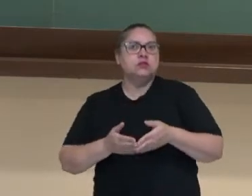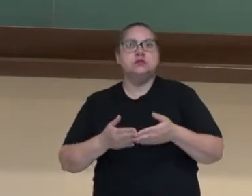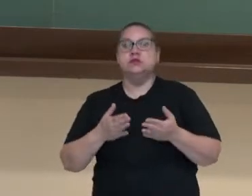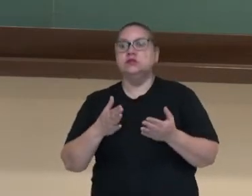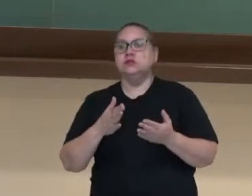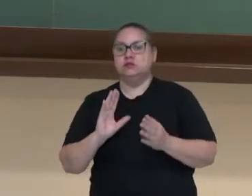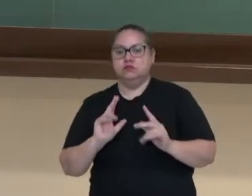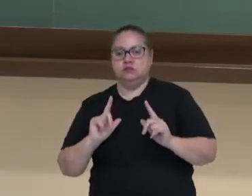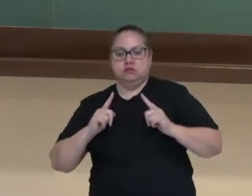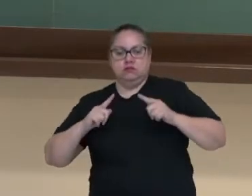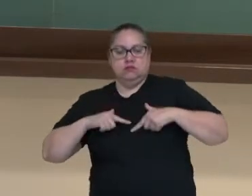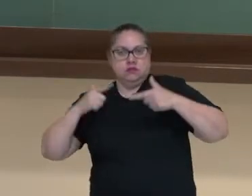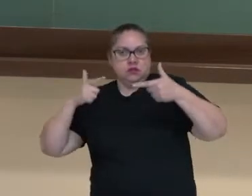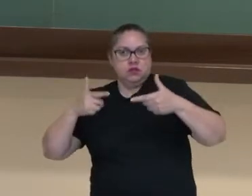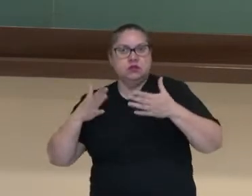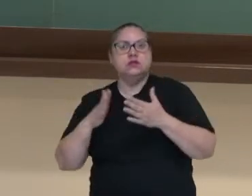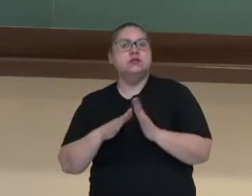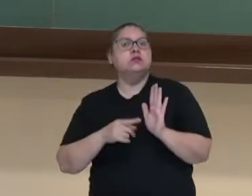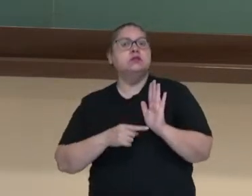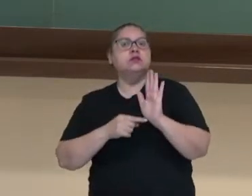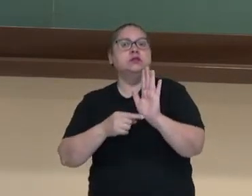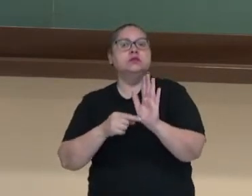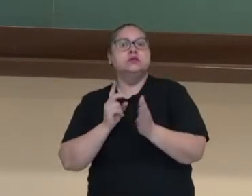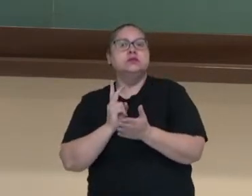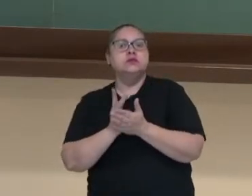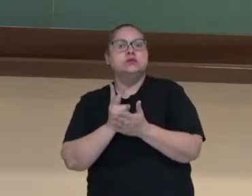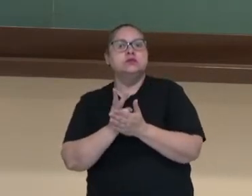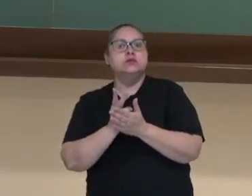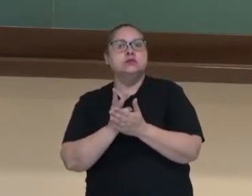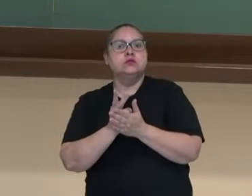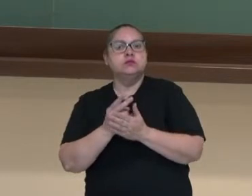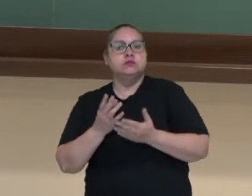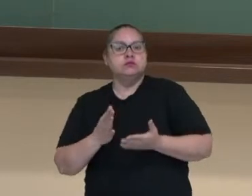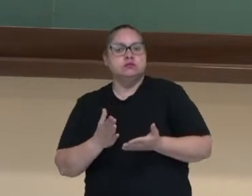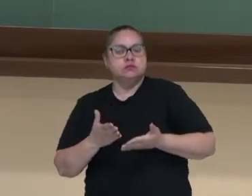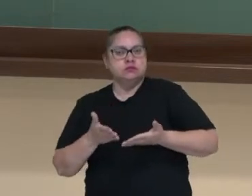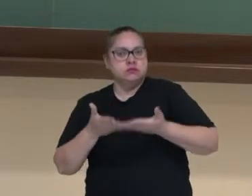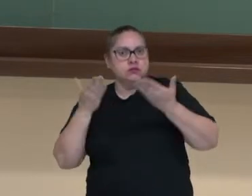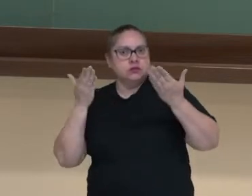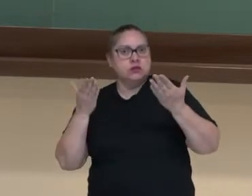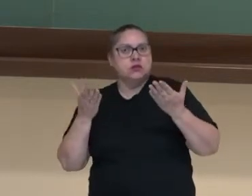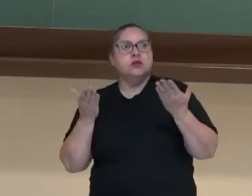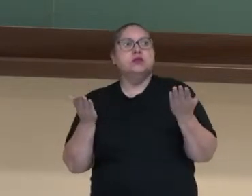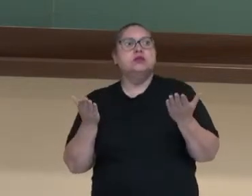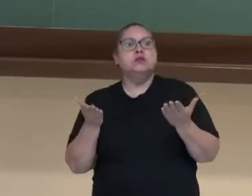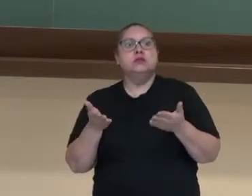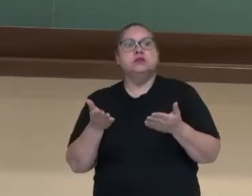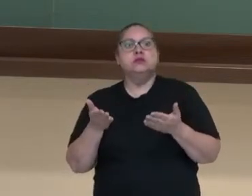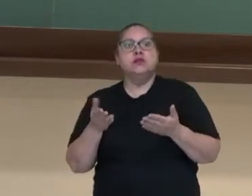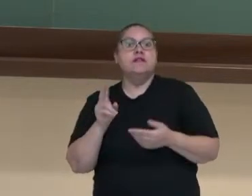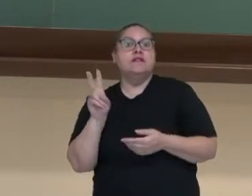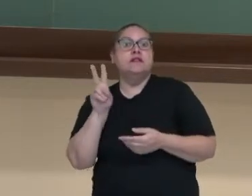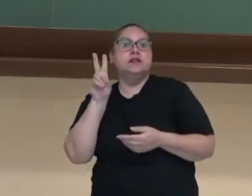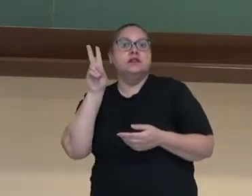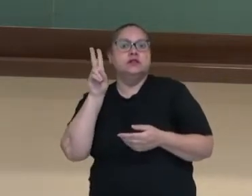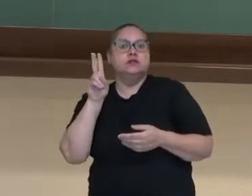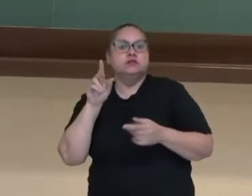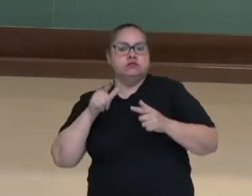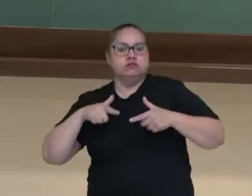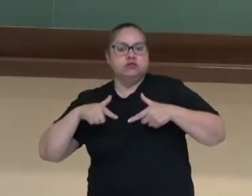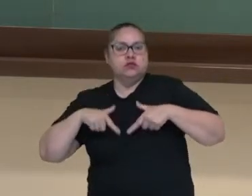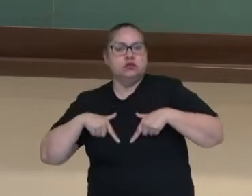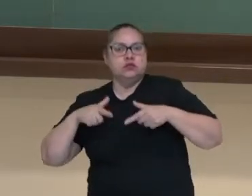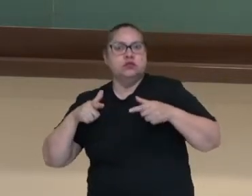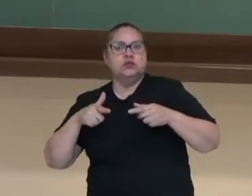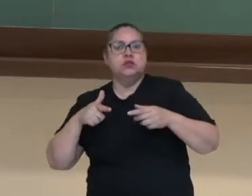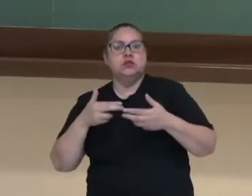façanhas heróicas. E apresenta sempre um tom de exaltação, isso é, a valorização do herói